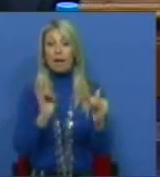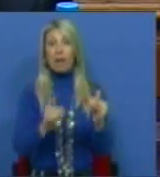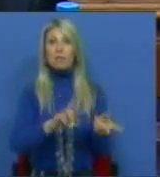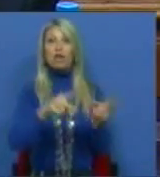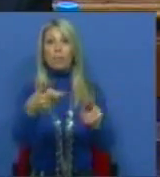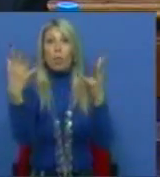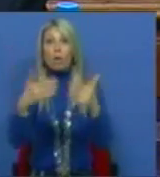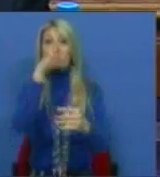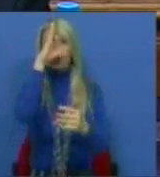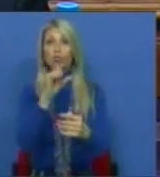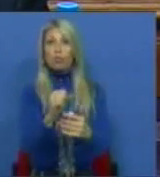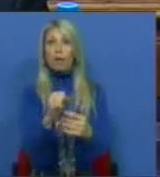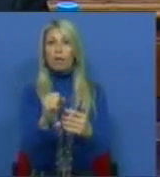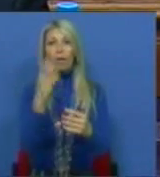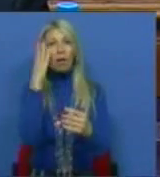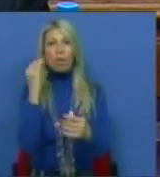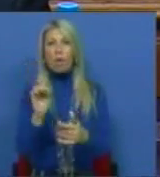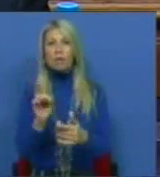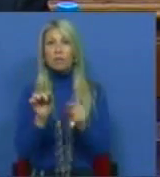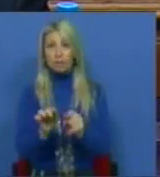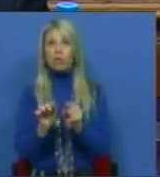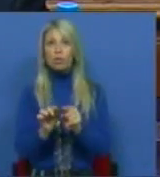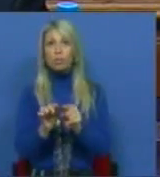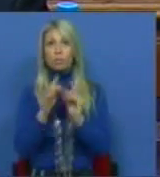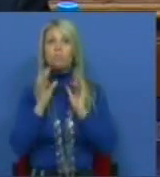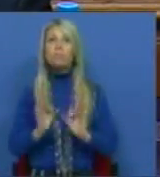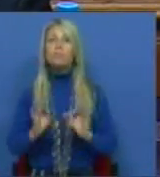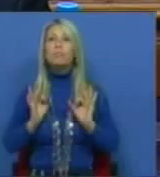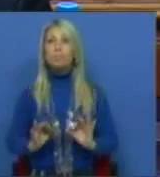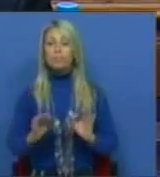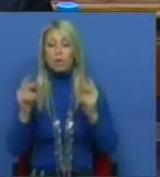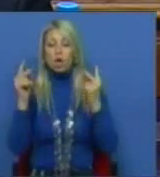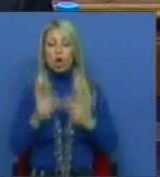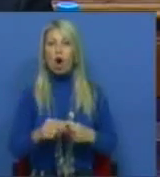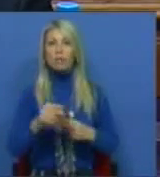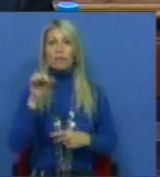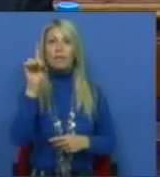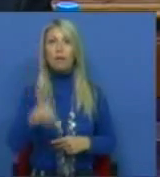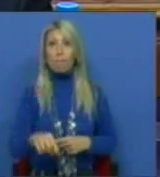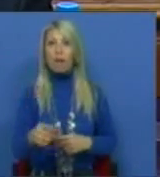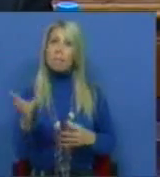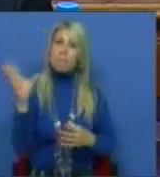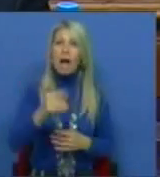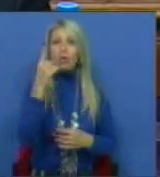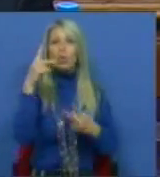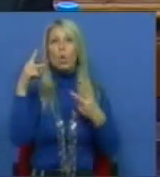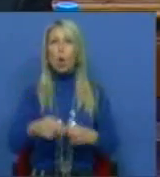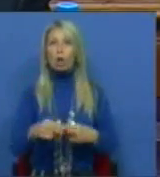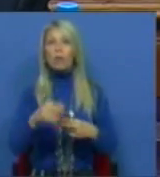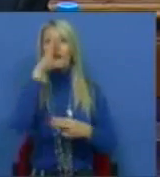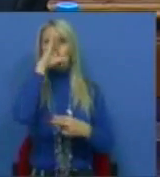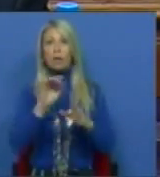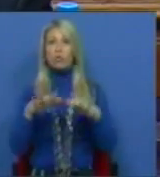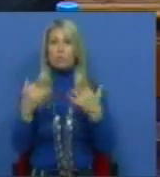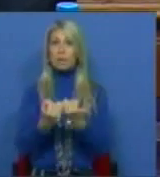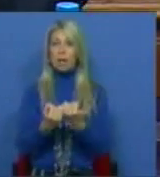para o Orçamento de Estado, não acha que isto é efetivamente um corte também, mais um corte no Estado